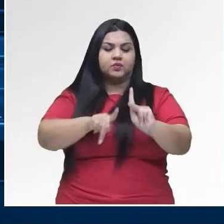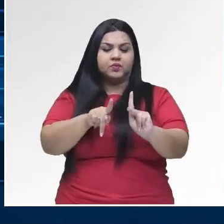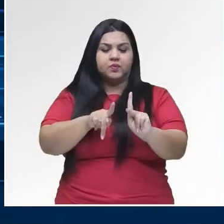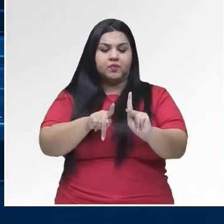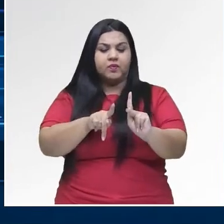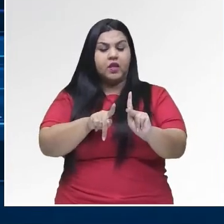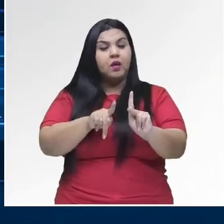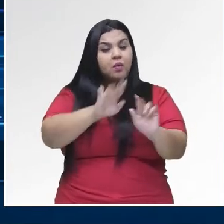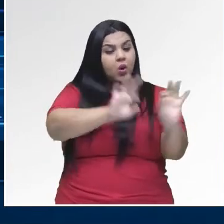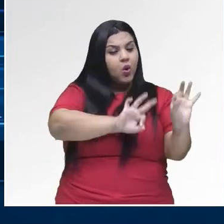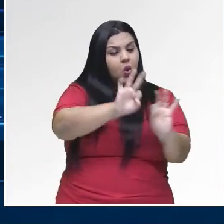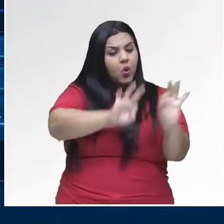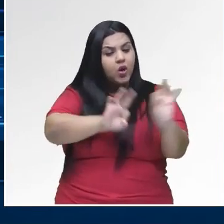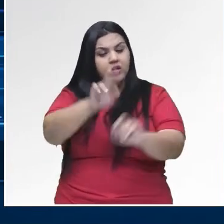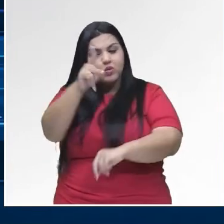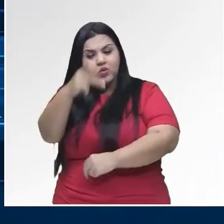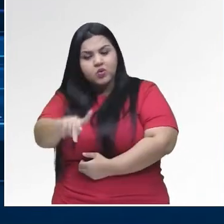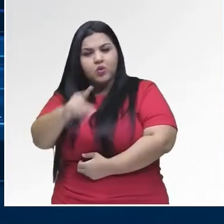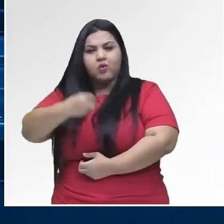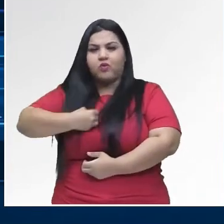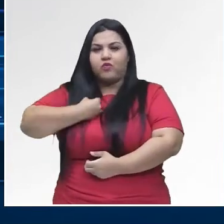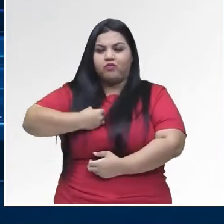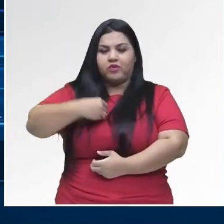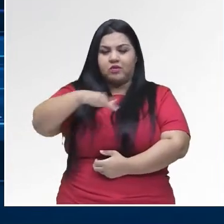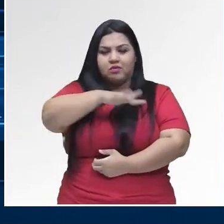para organizar a sua vida em sociedade.